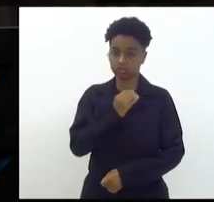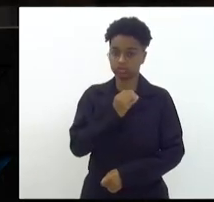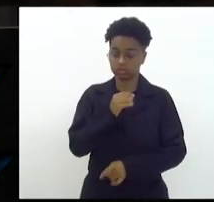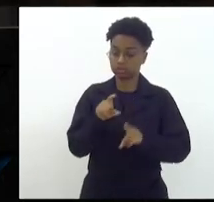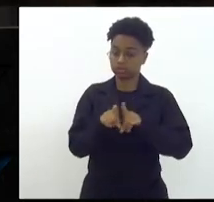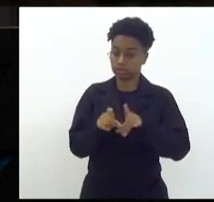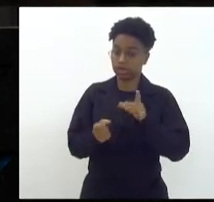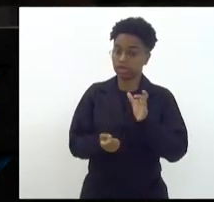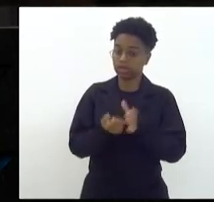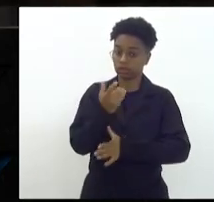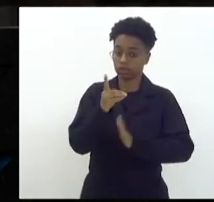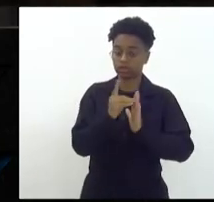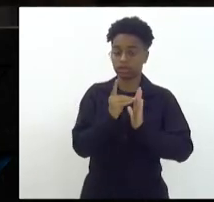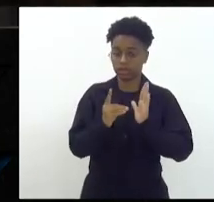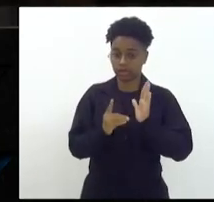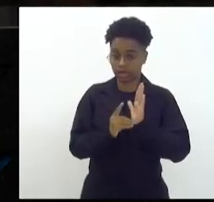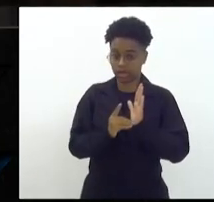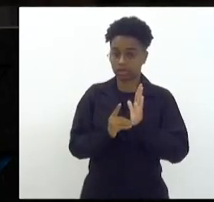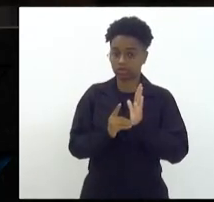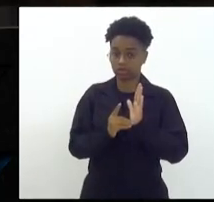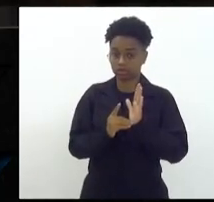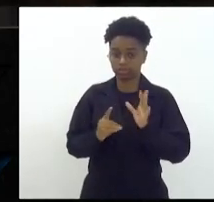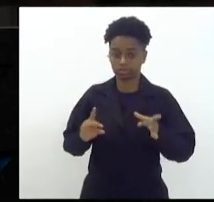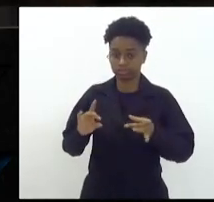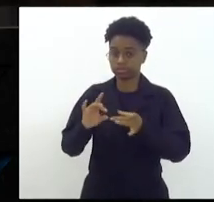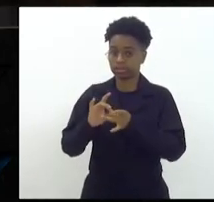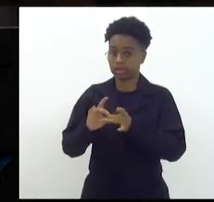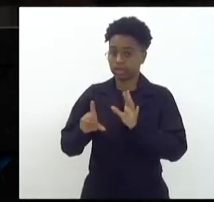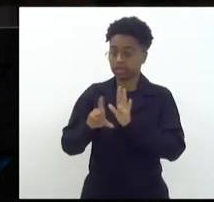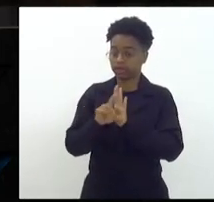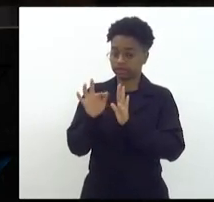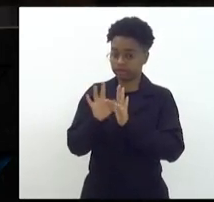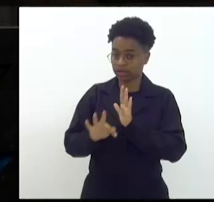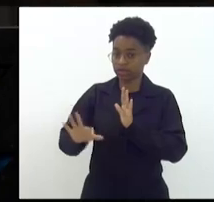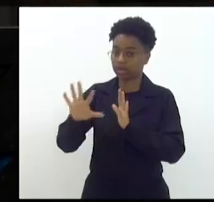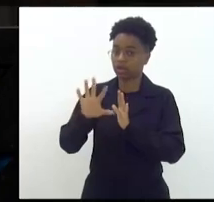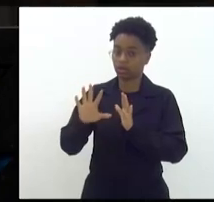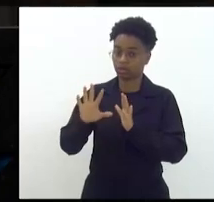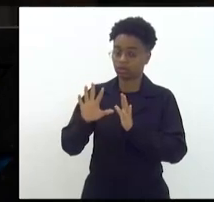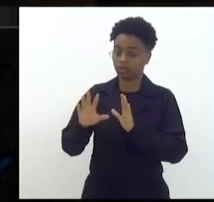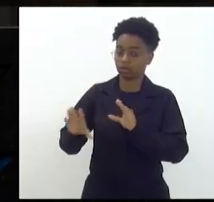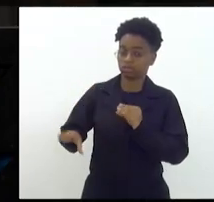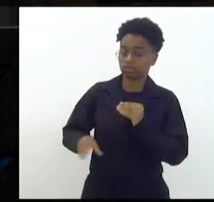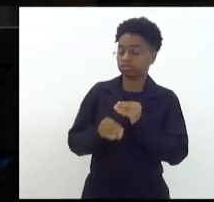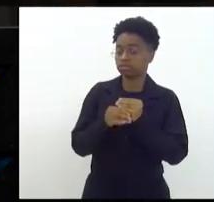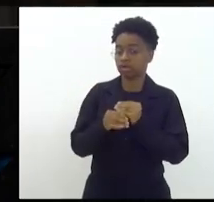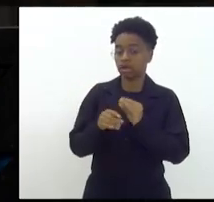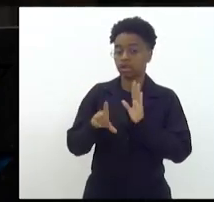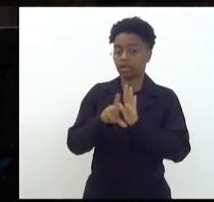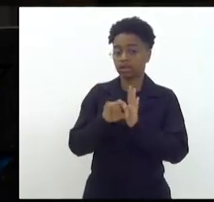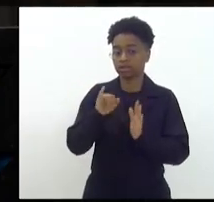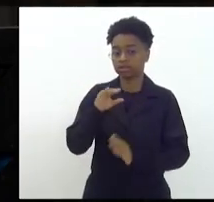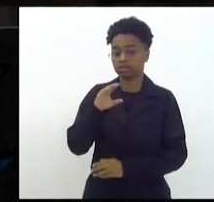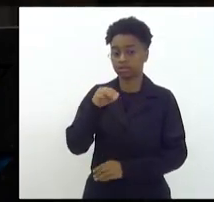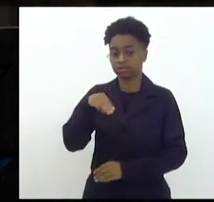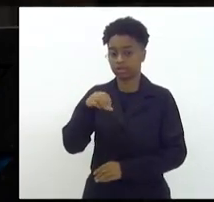um decreto introduzindo a Legislação Federal na legislação de ICMS estadual